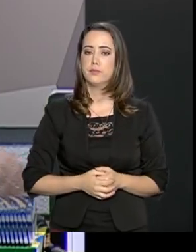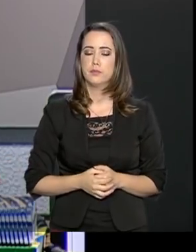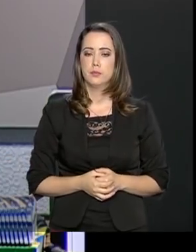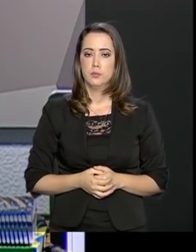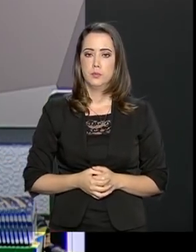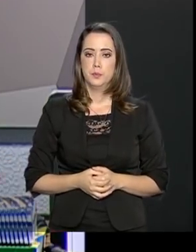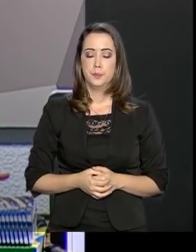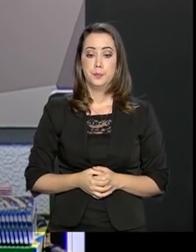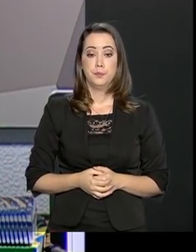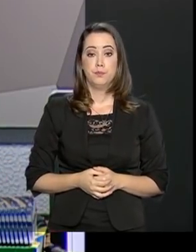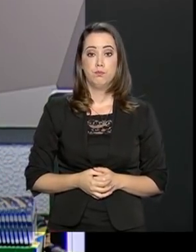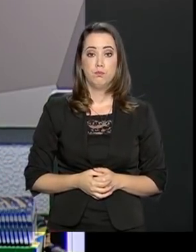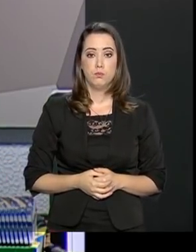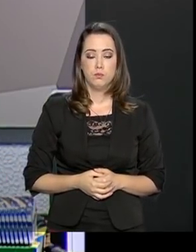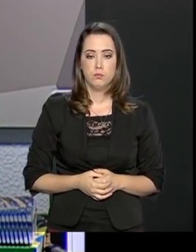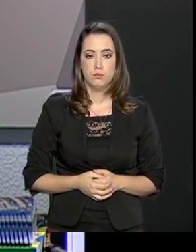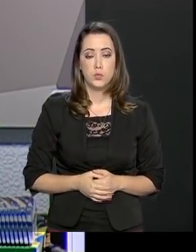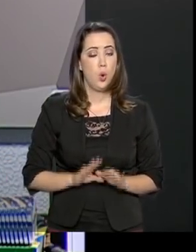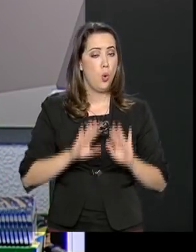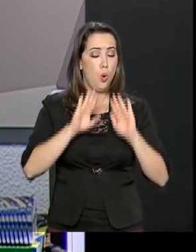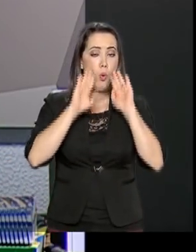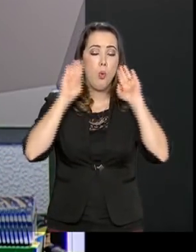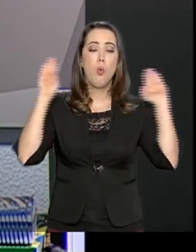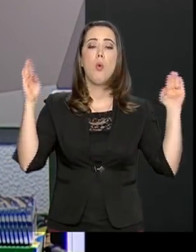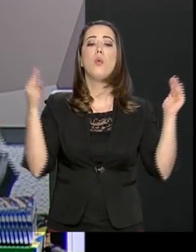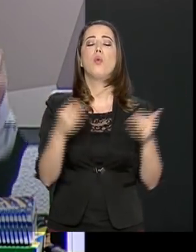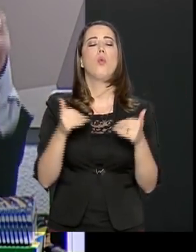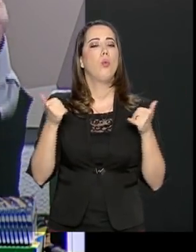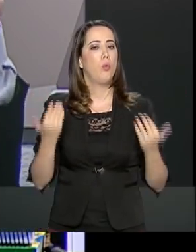O foco do projeto é exatamente esse.